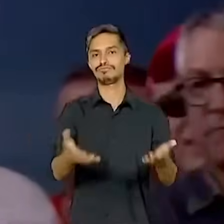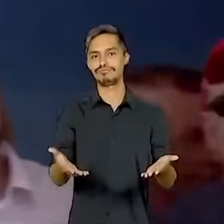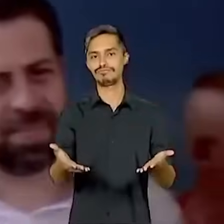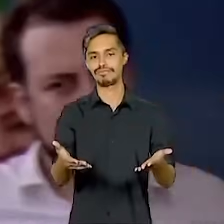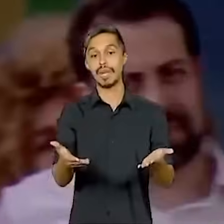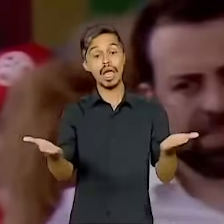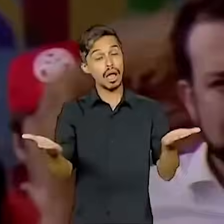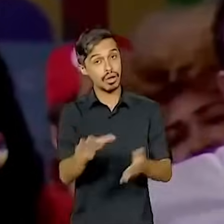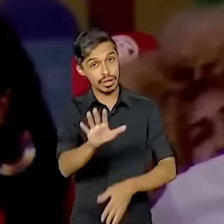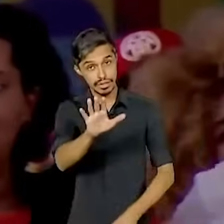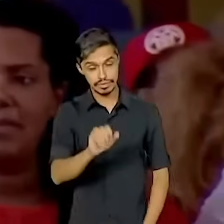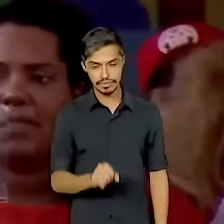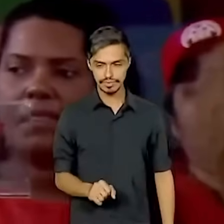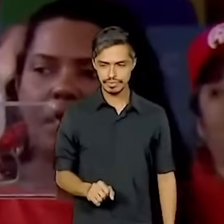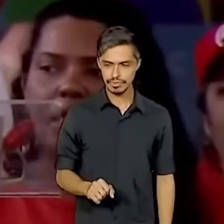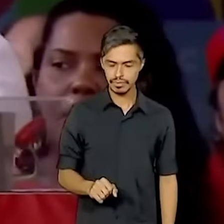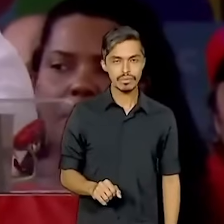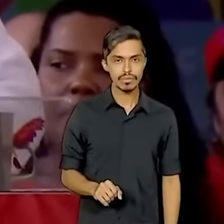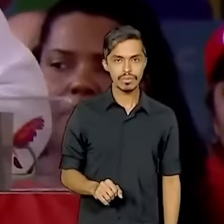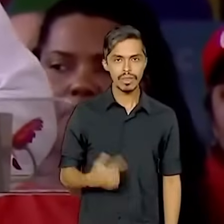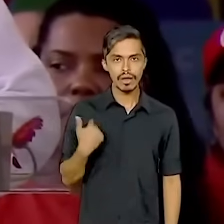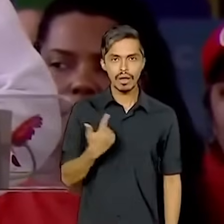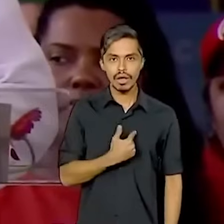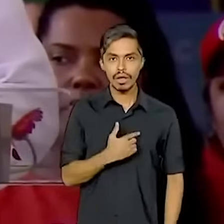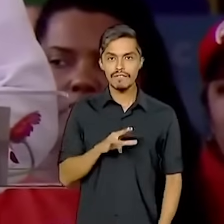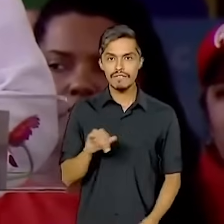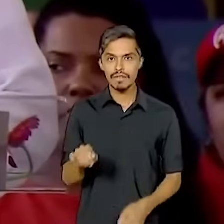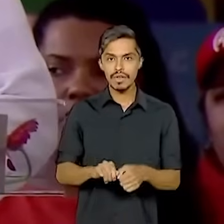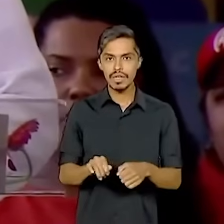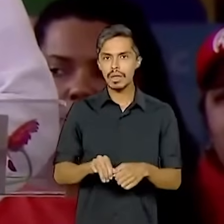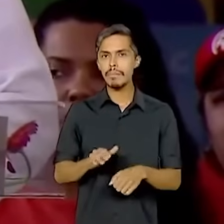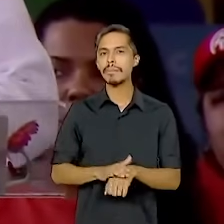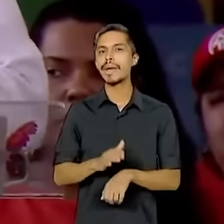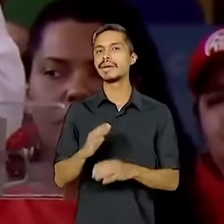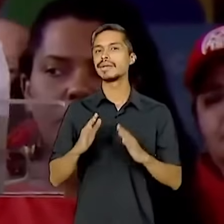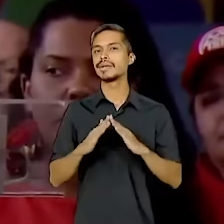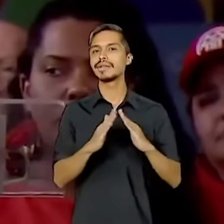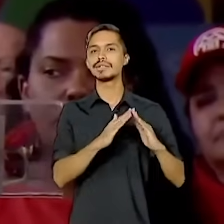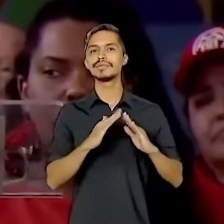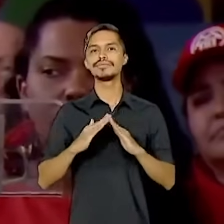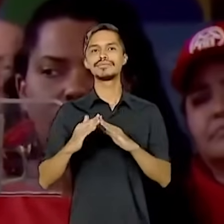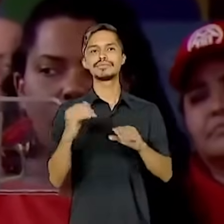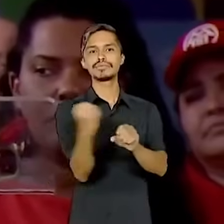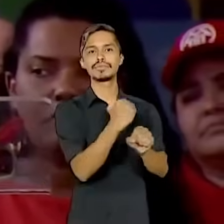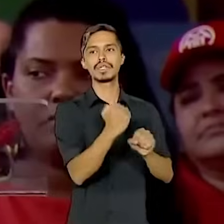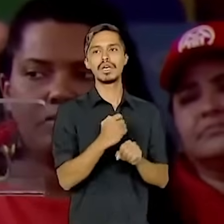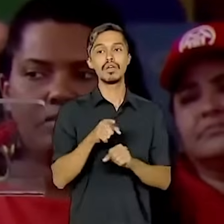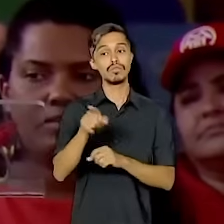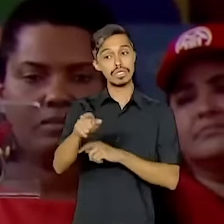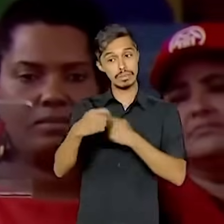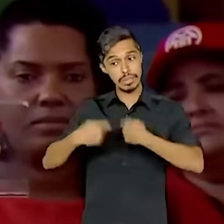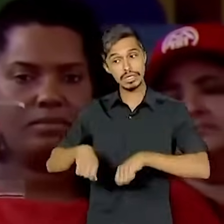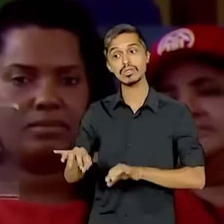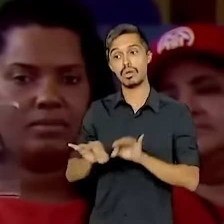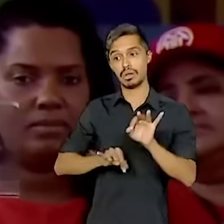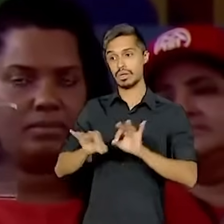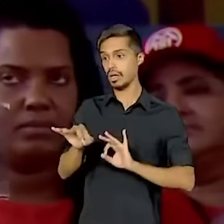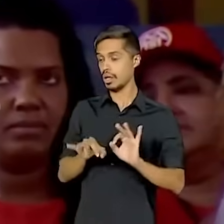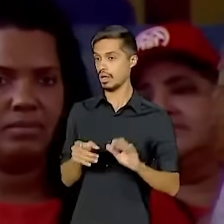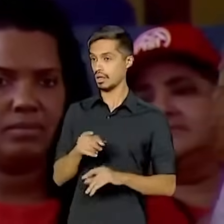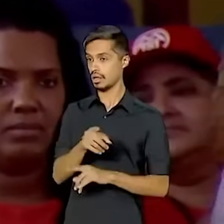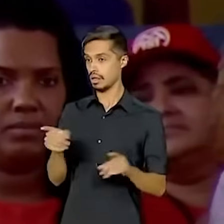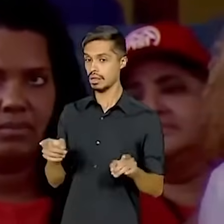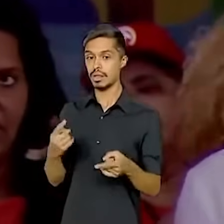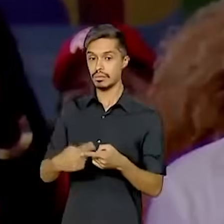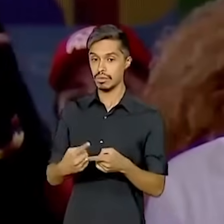Agora, a gente vai fazer mais casa. Vocês não podem deixar de se organizar, porque